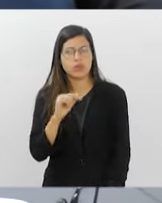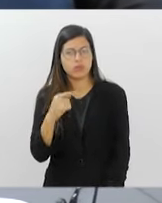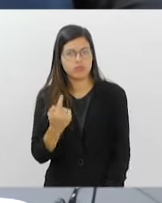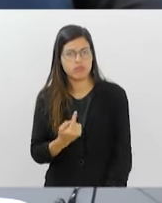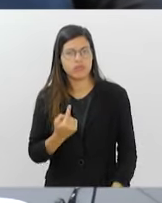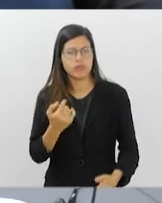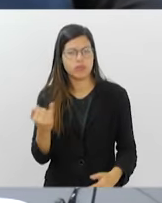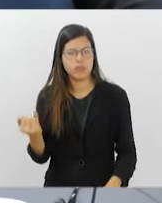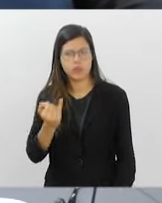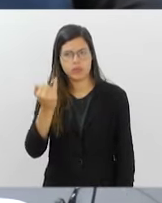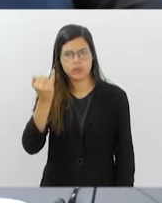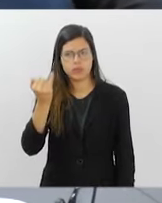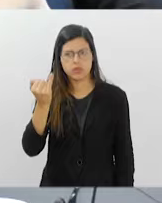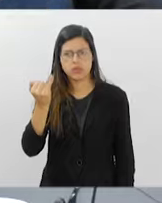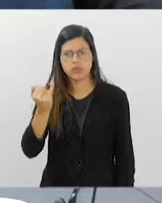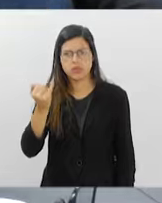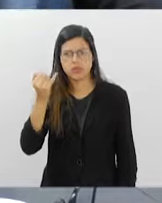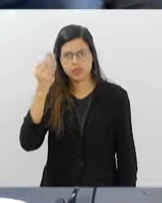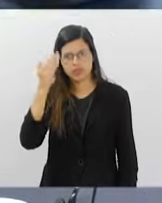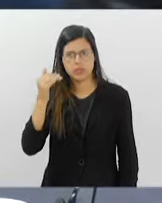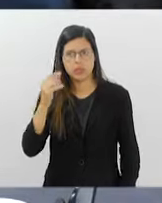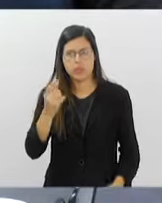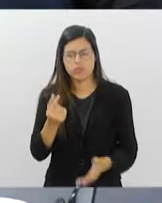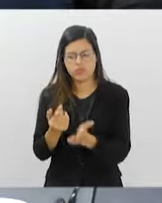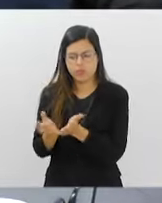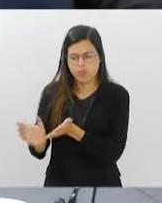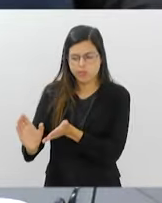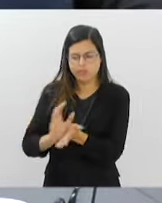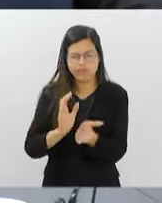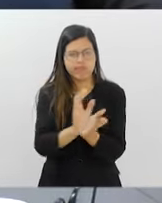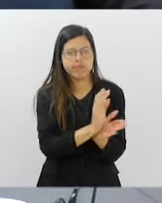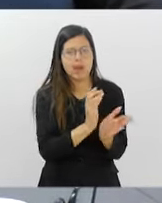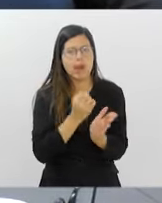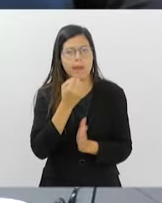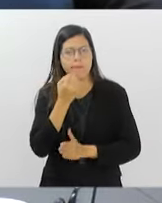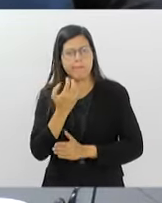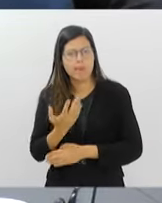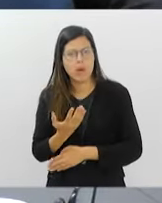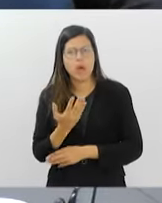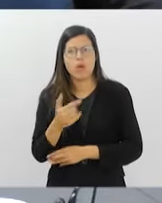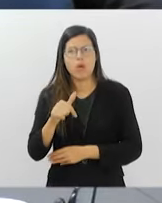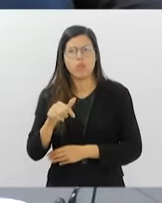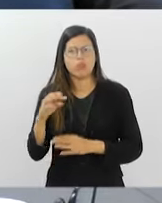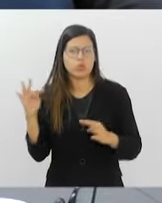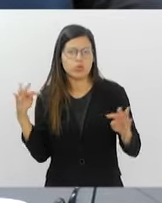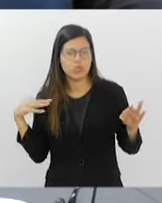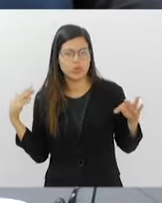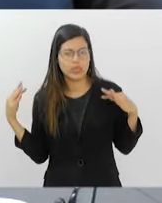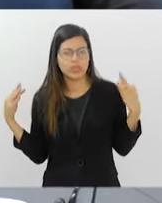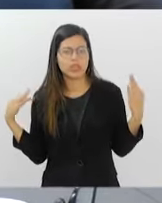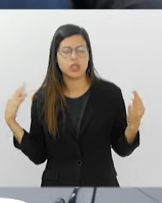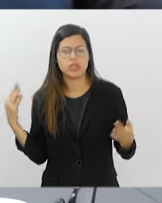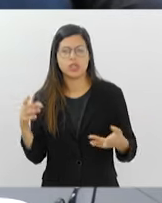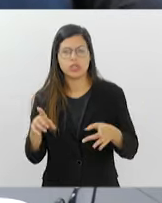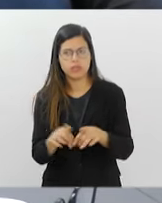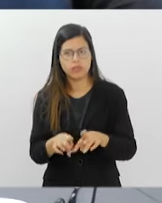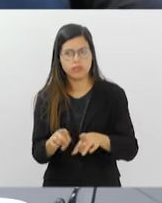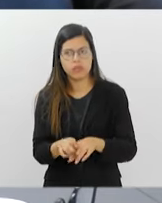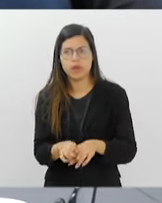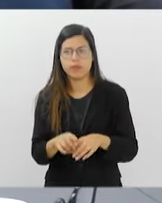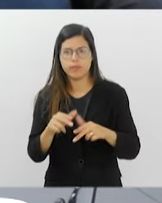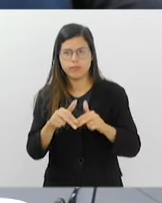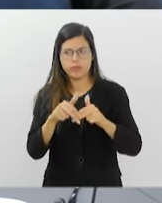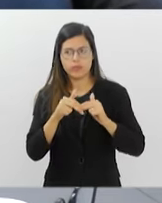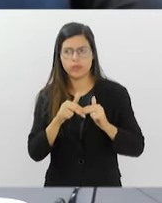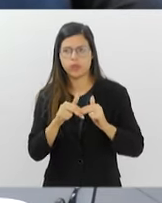suma importância a gente sabe o quanto arrecada o quanto is é bom a gente receber turista e dessa maneira a